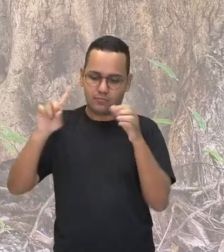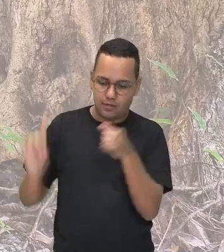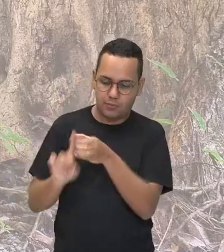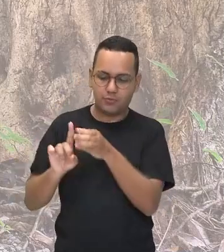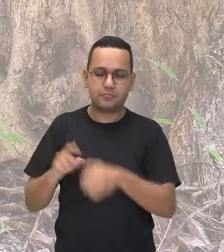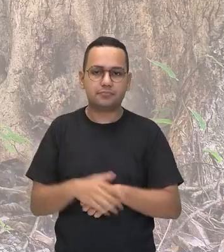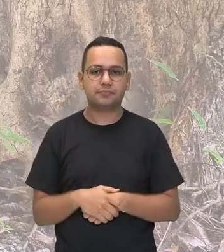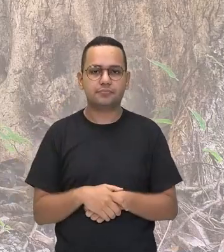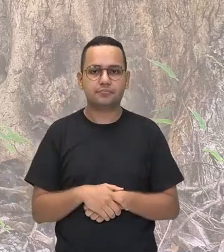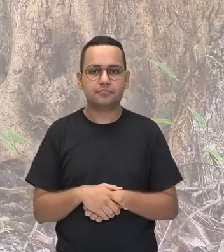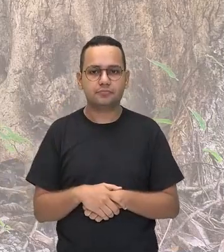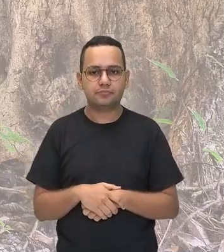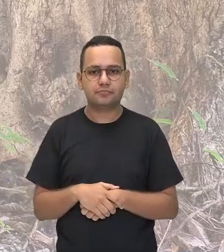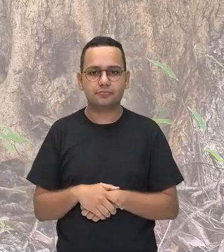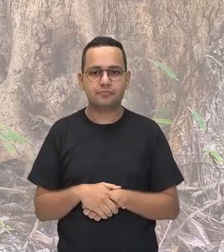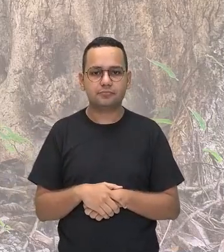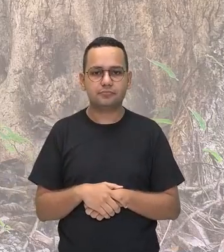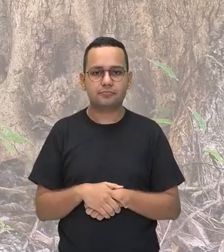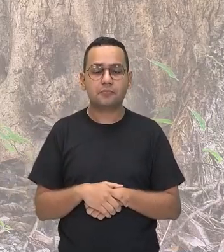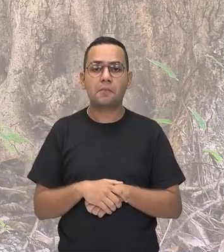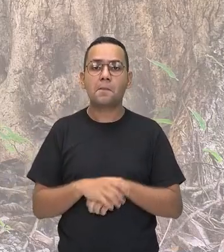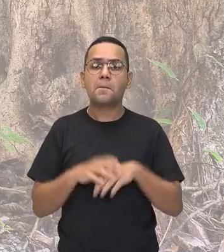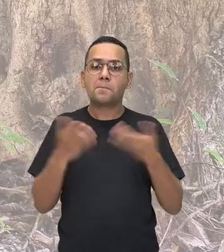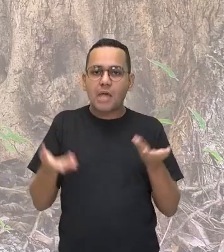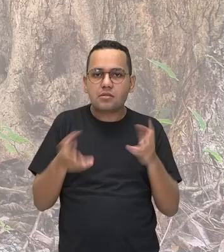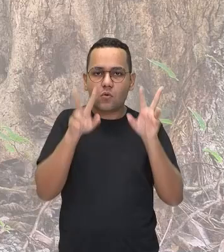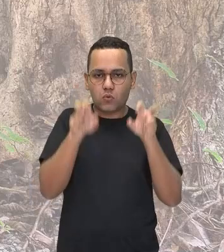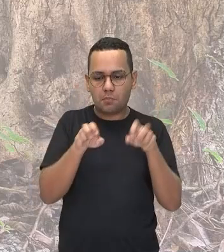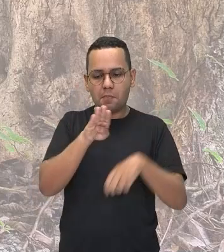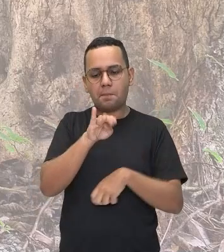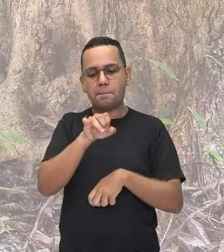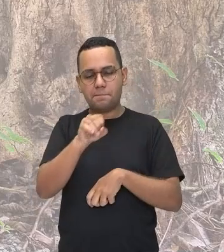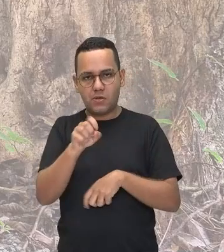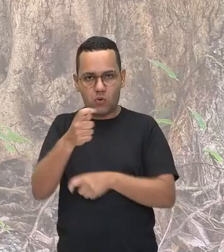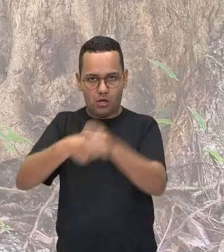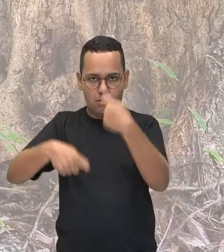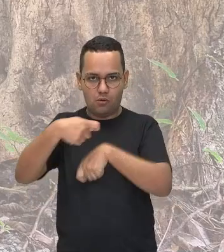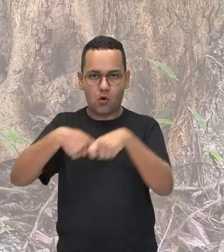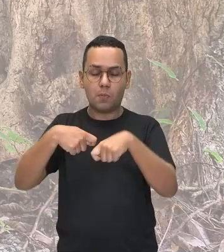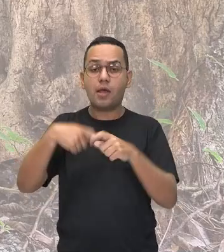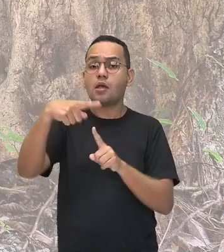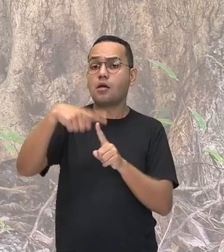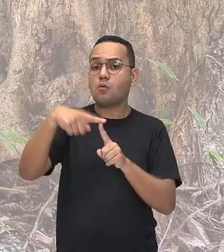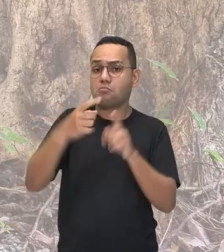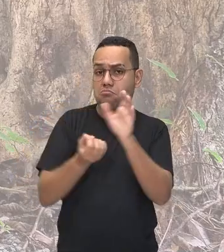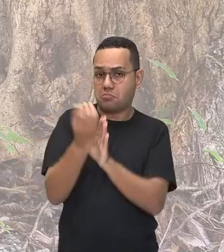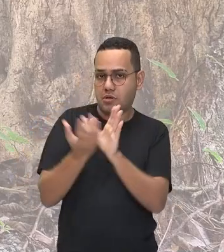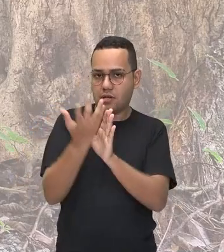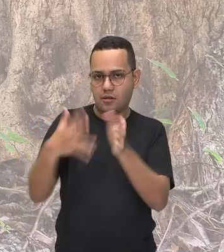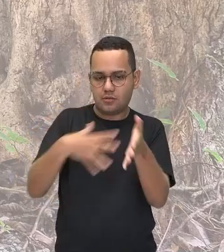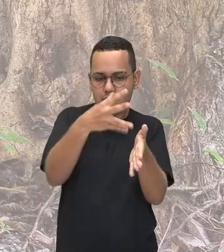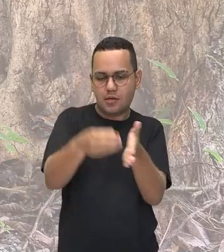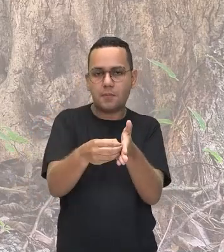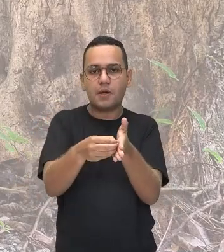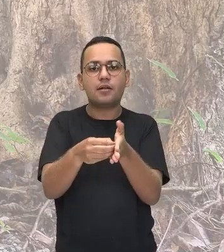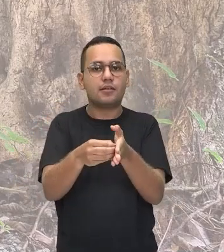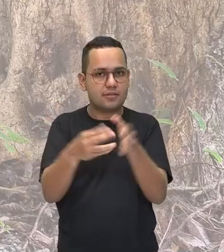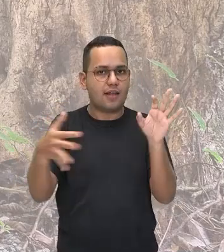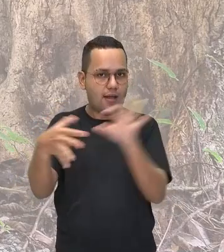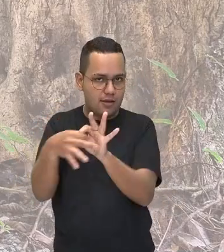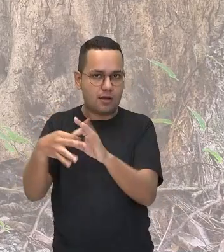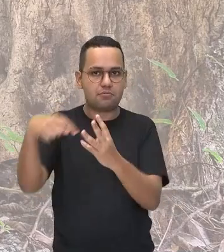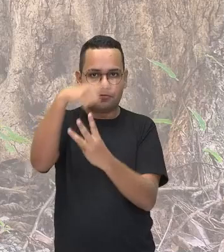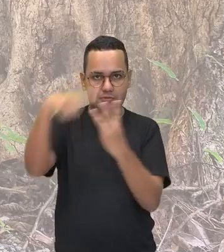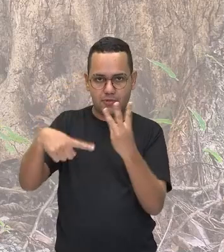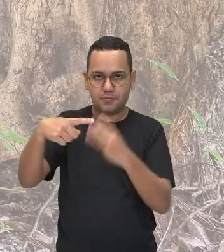a bioeconomia, que é a forma de empreender na nossa Amazônia, ele está baseado aí nesses conceitos. E